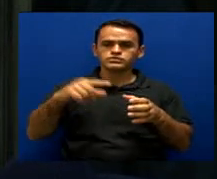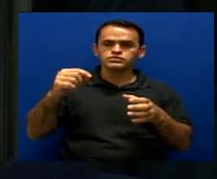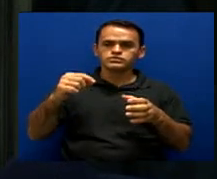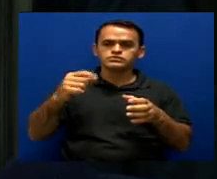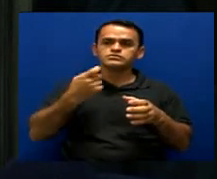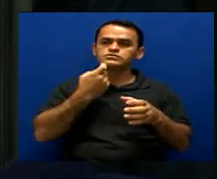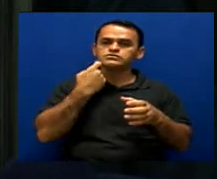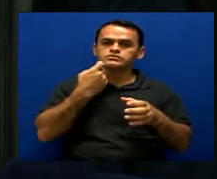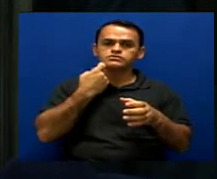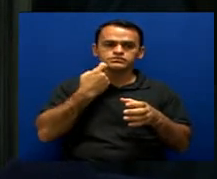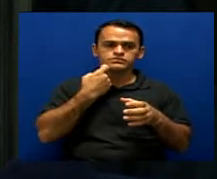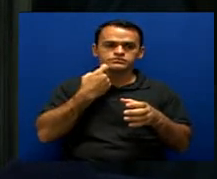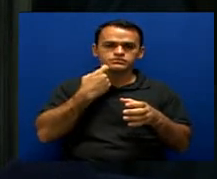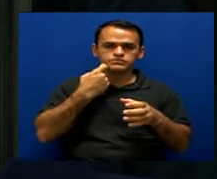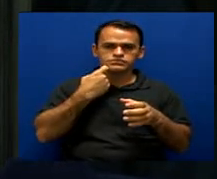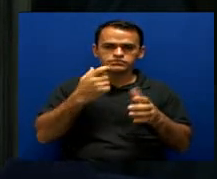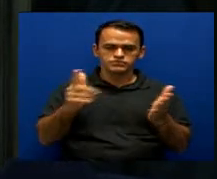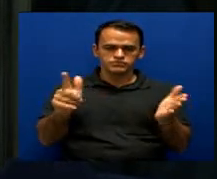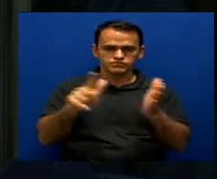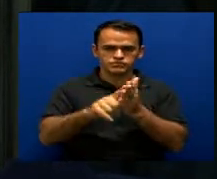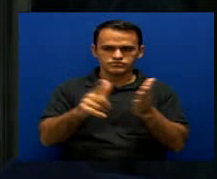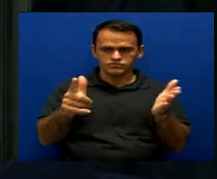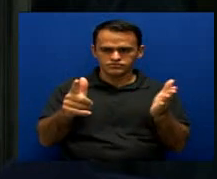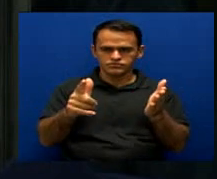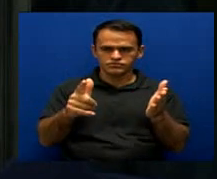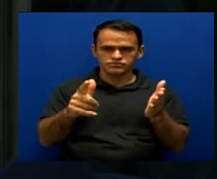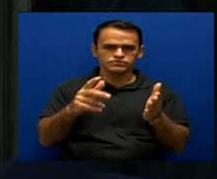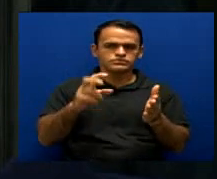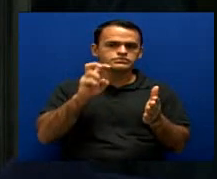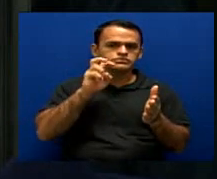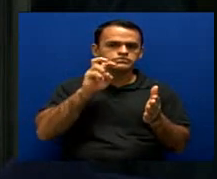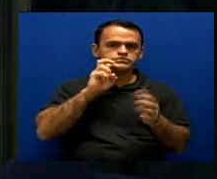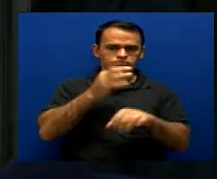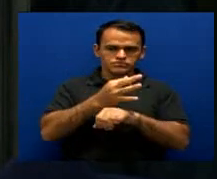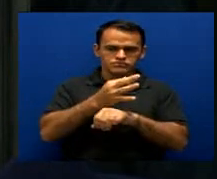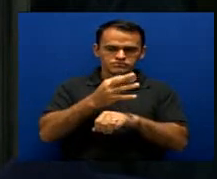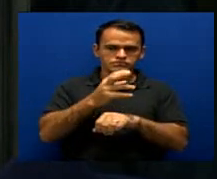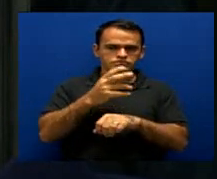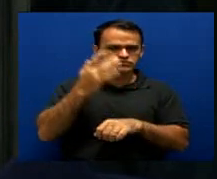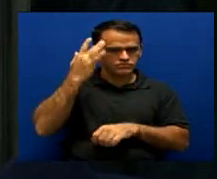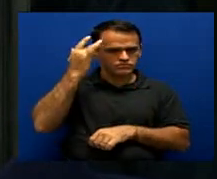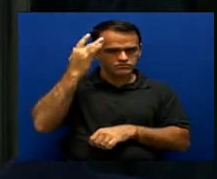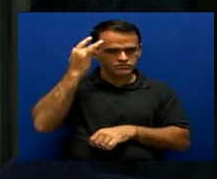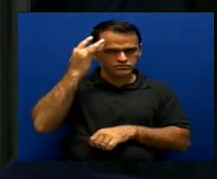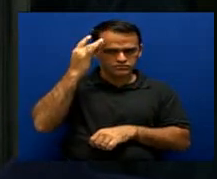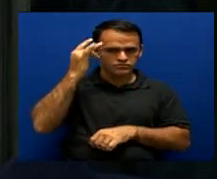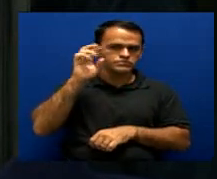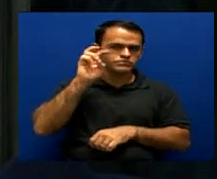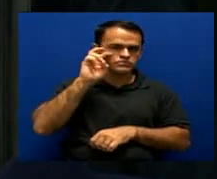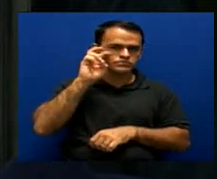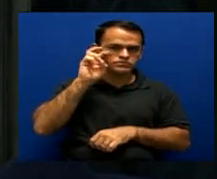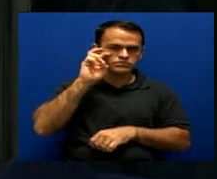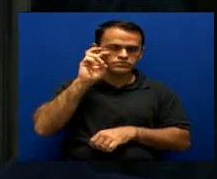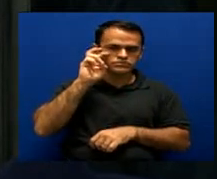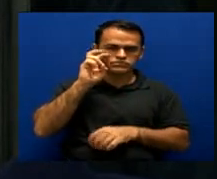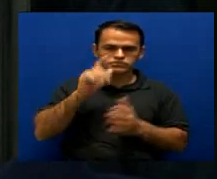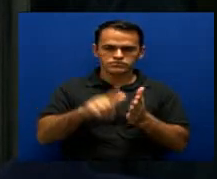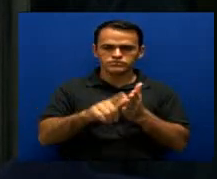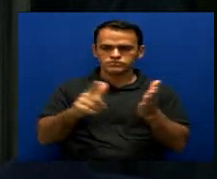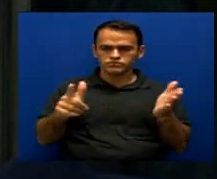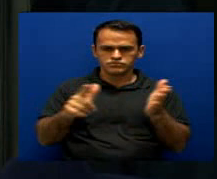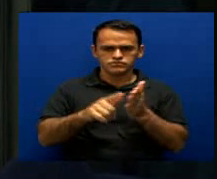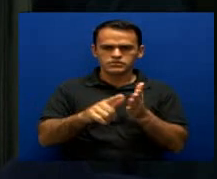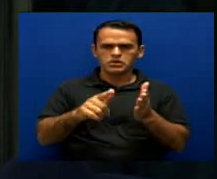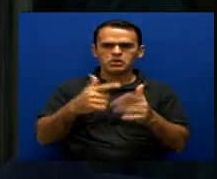sair sexta feira no jornal do quinto é feriado amanhã então vai sair no jornal município amanhã eu não sei dizer